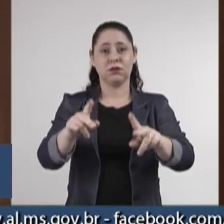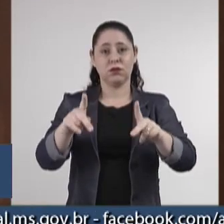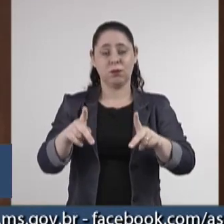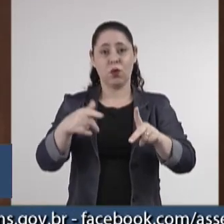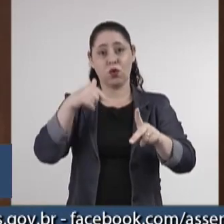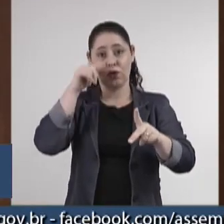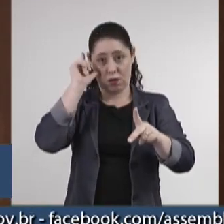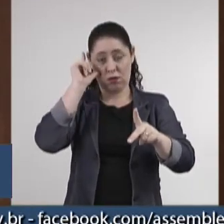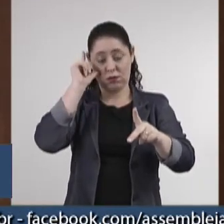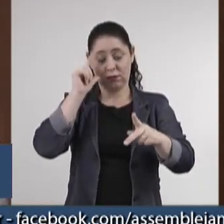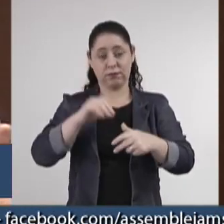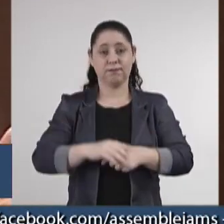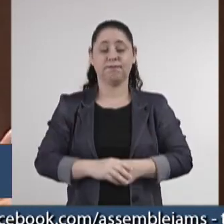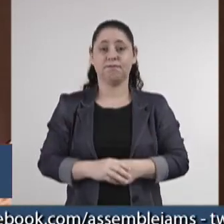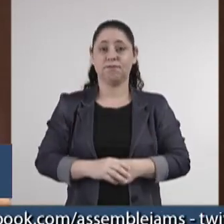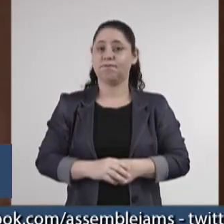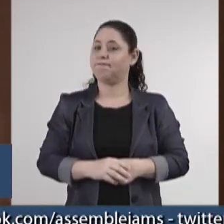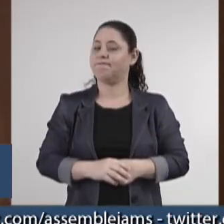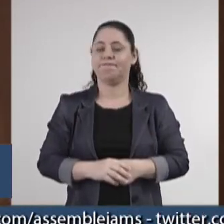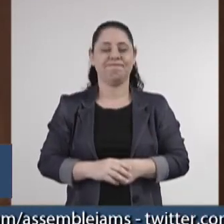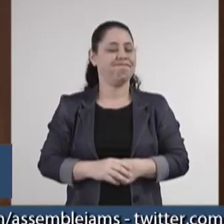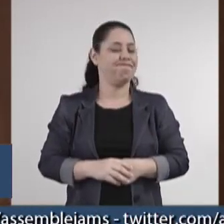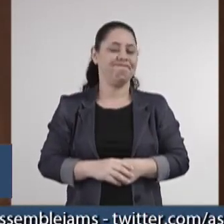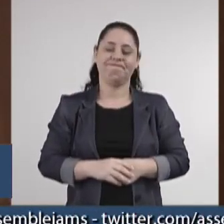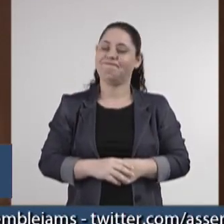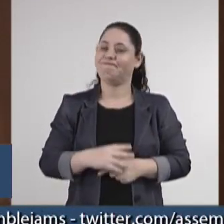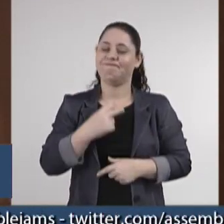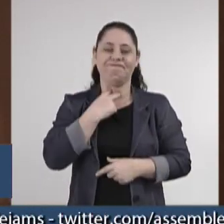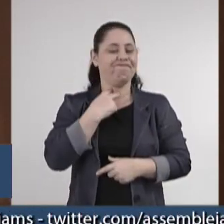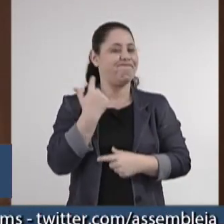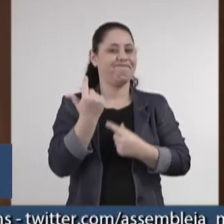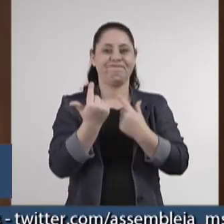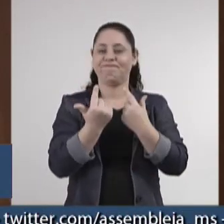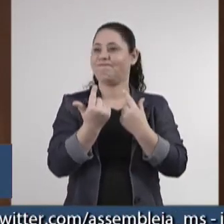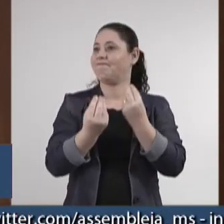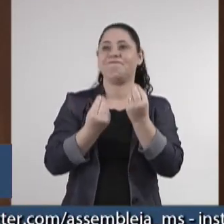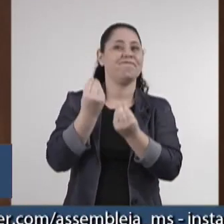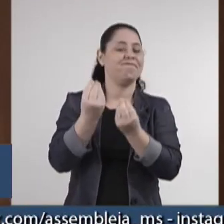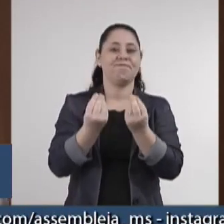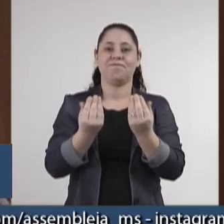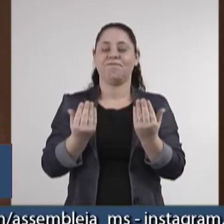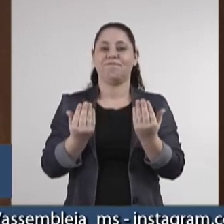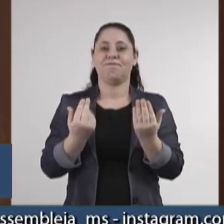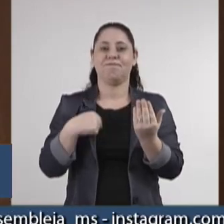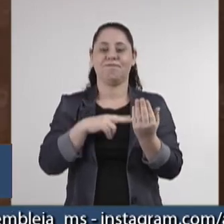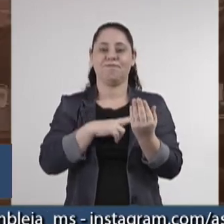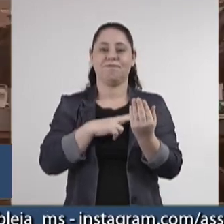pública de ontem. Então, não dá realmente para a gente ficar